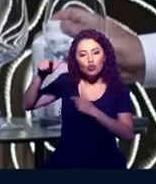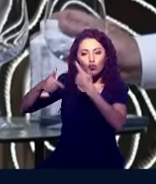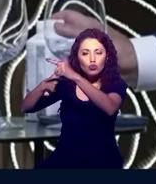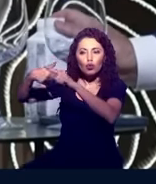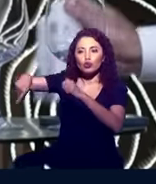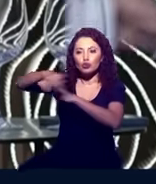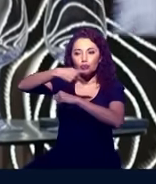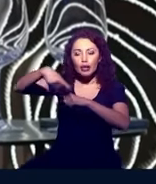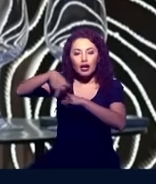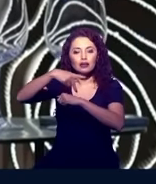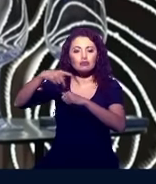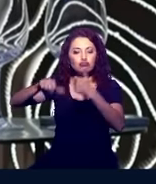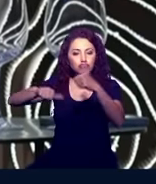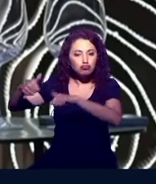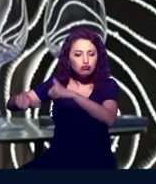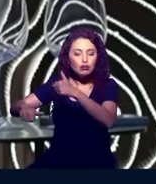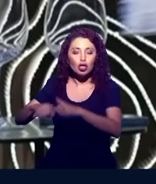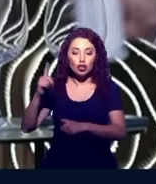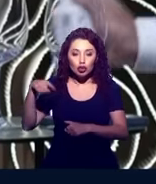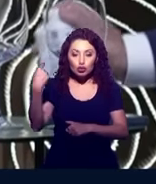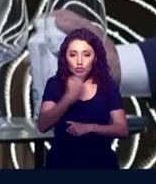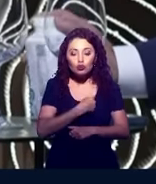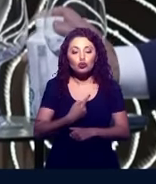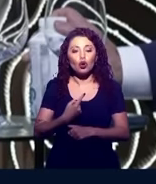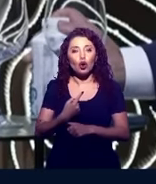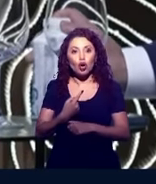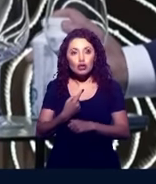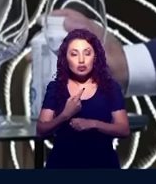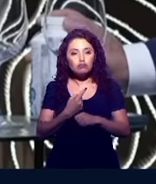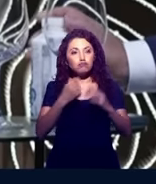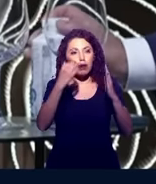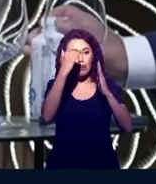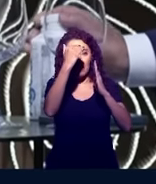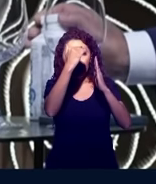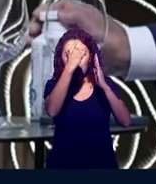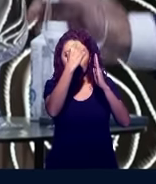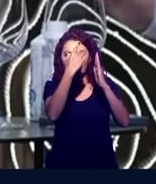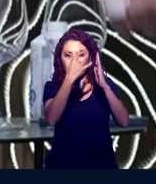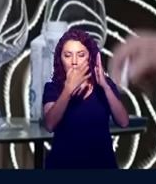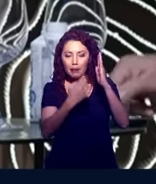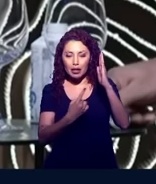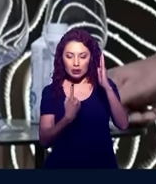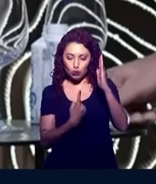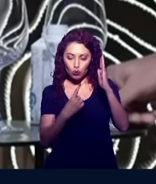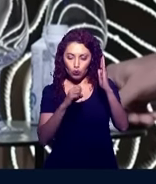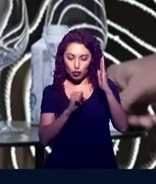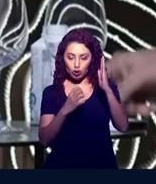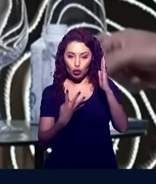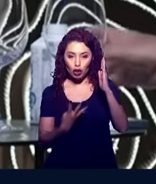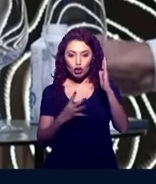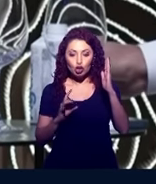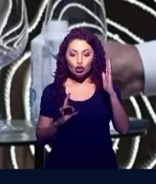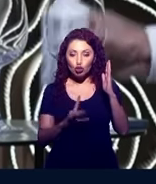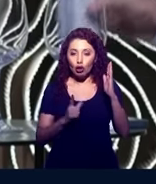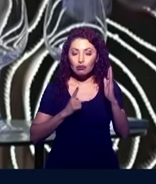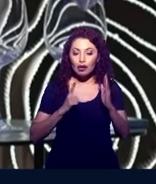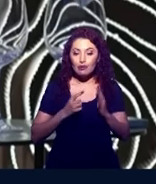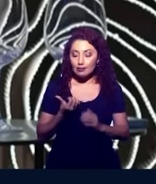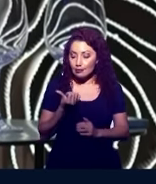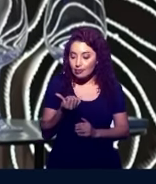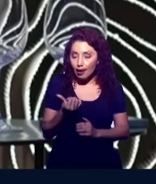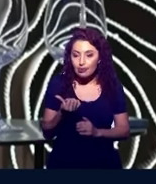nós ficamos na posição 184 ou seja só tem seis sistemas piores do que o